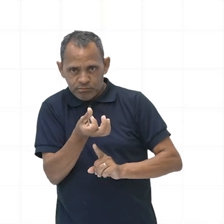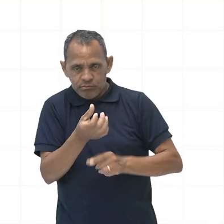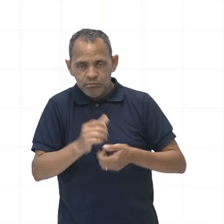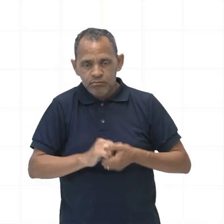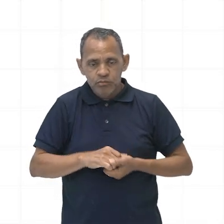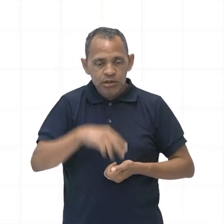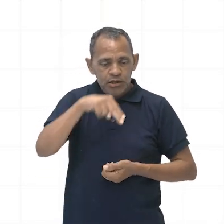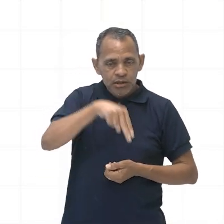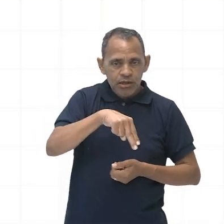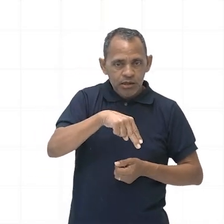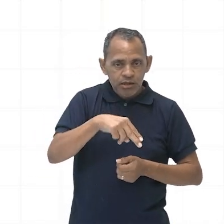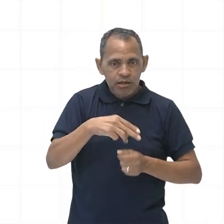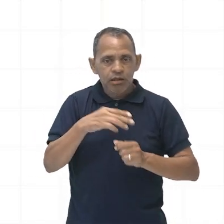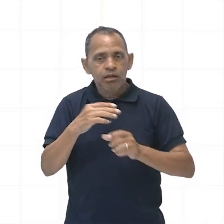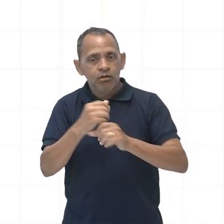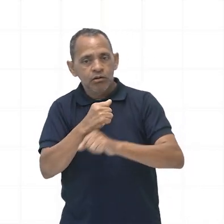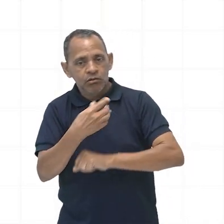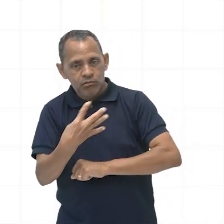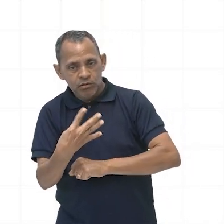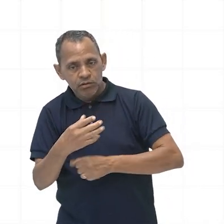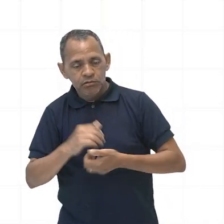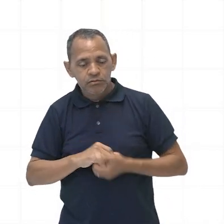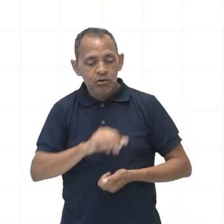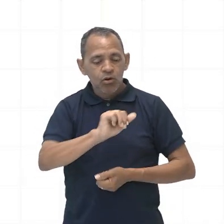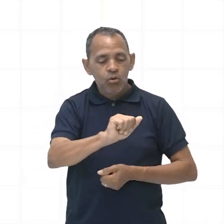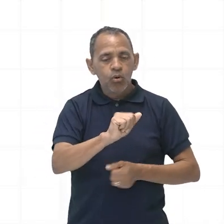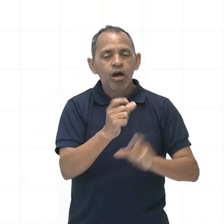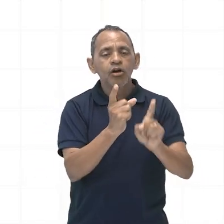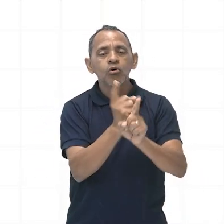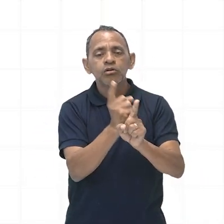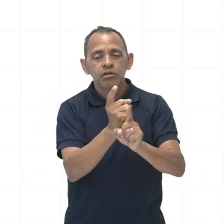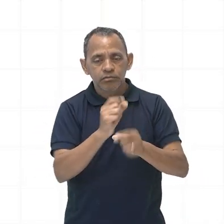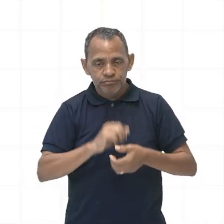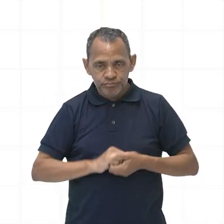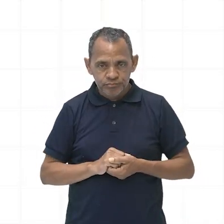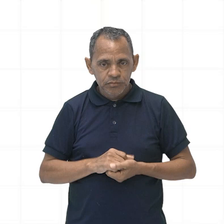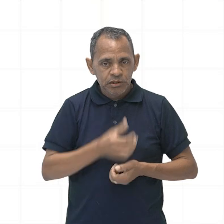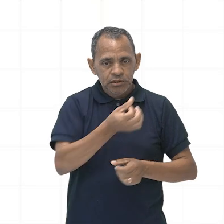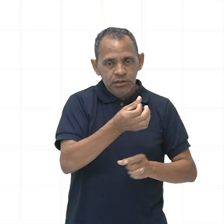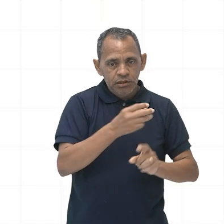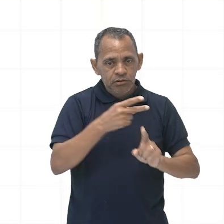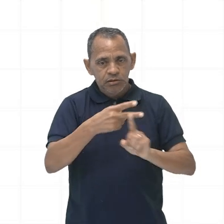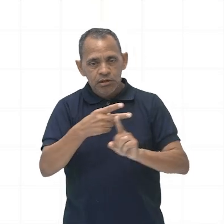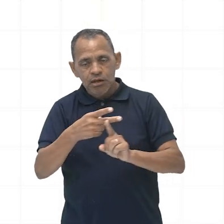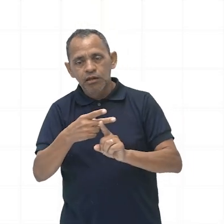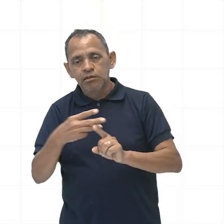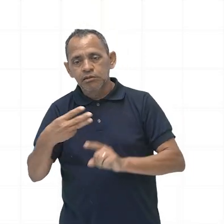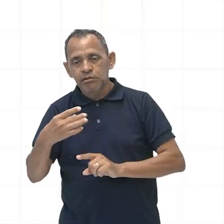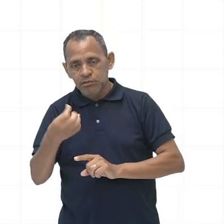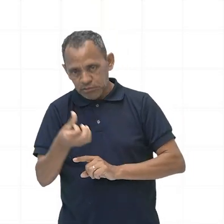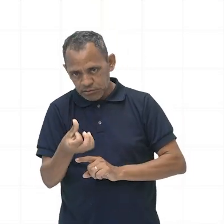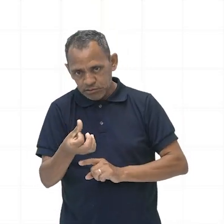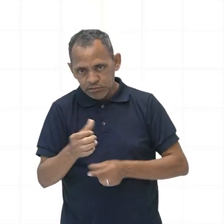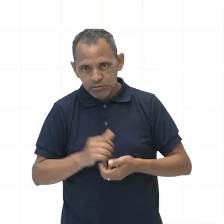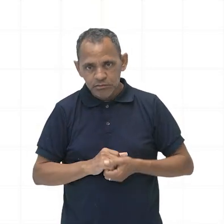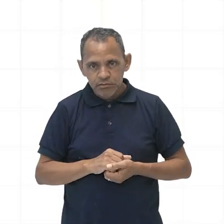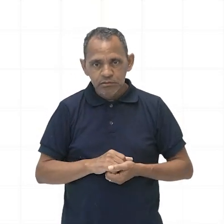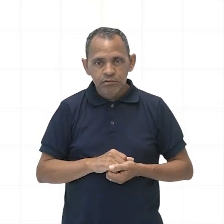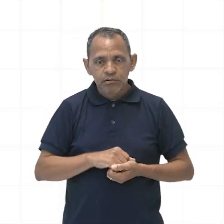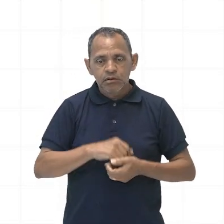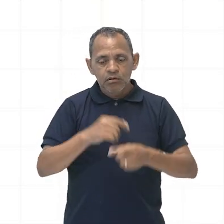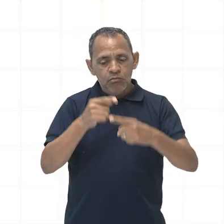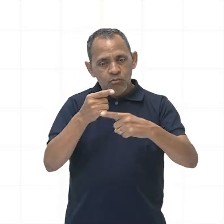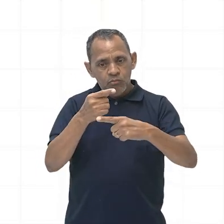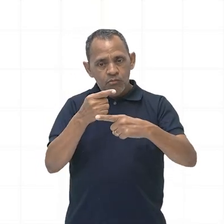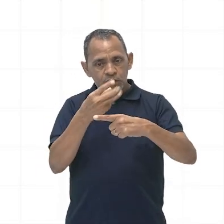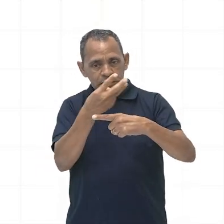o N é 4 e o A eu quero encontrar. 6 ao quadrado é 36. Passando 4 dividindo,